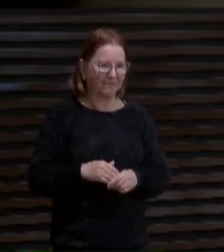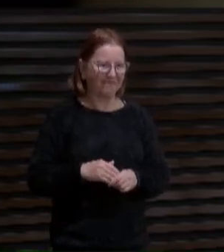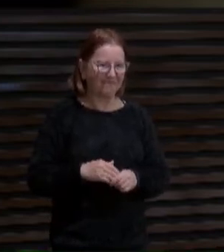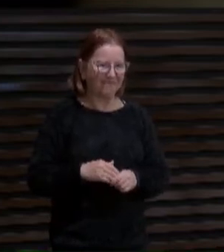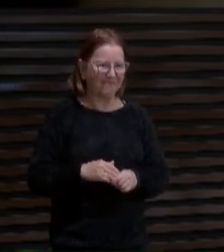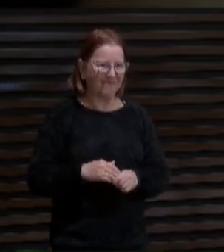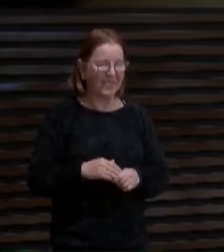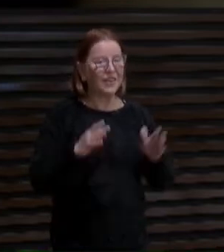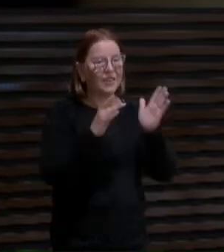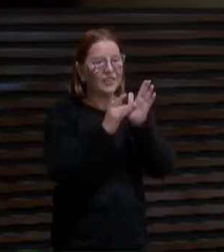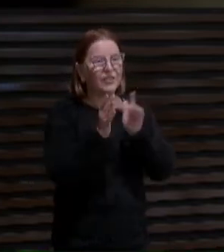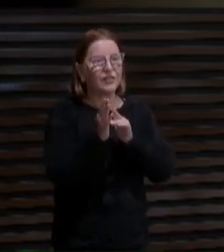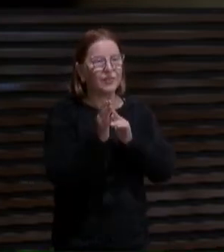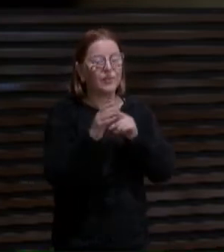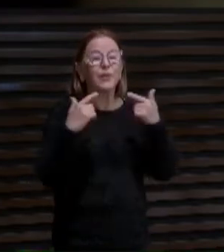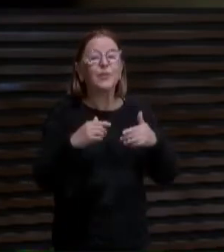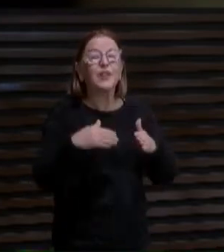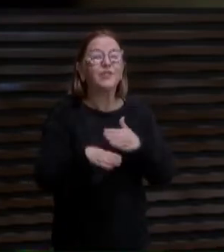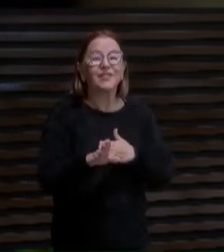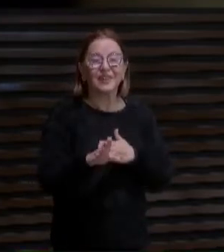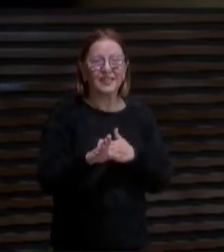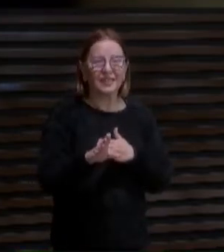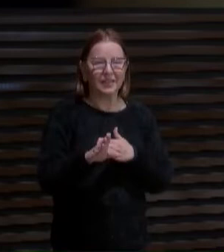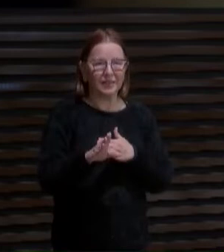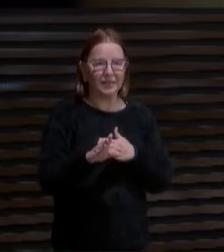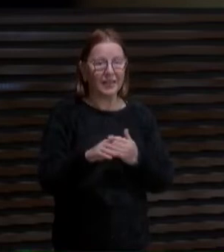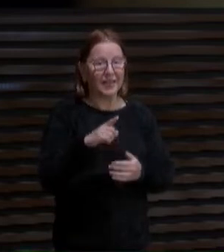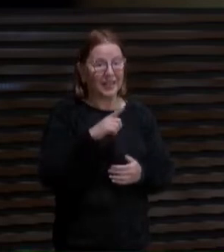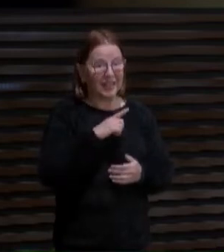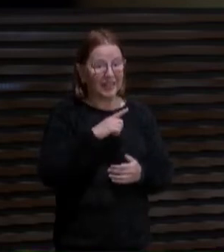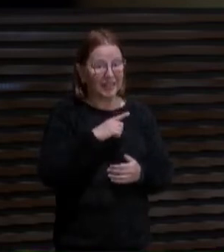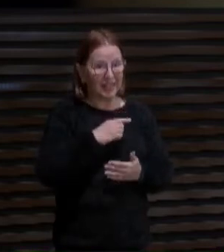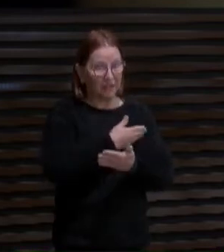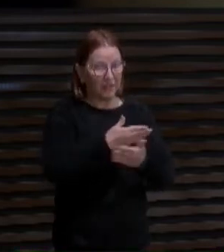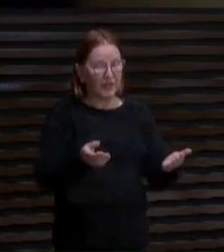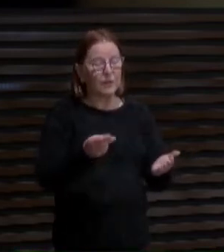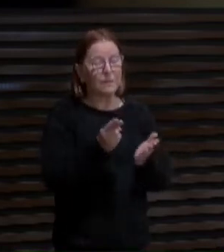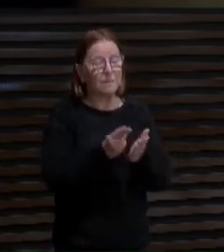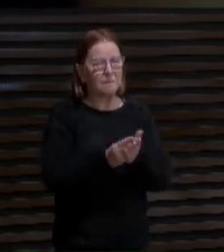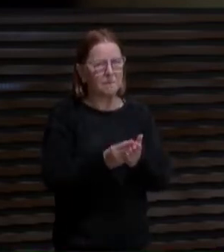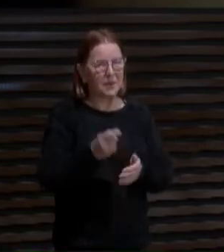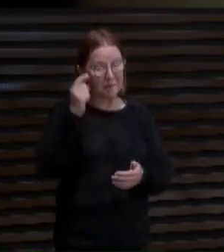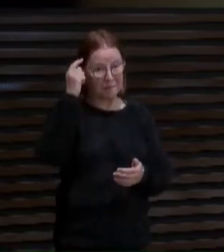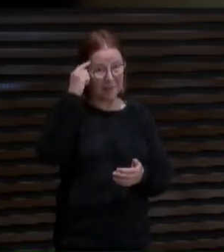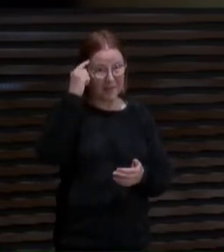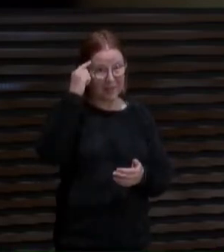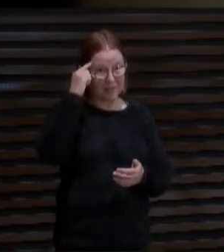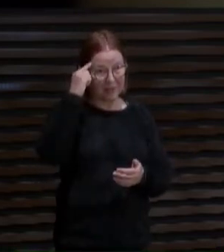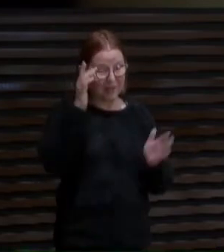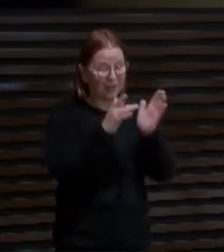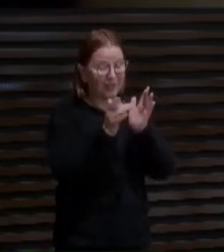para onde que Jesus foi tem de voz o mesmo pensamento o mesmo desprendimento que houve em Cristo Jesus